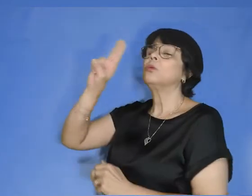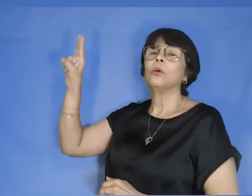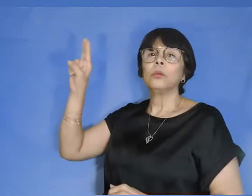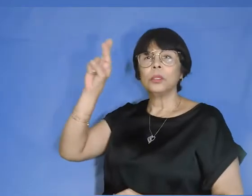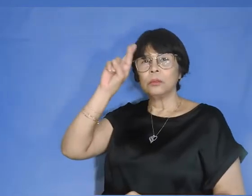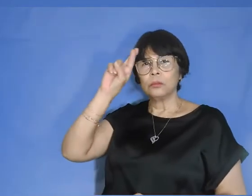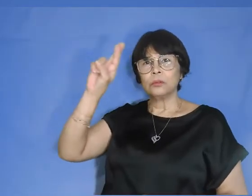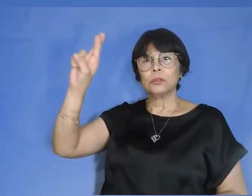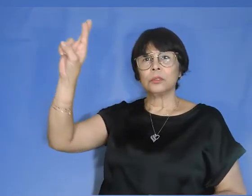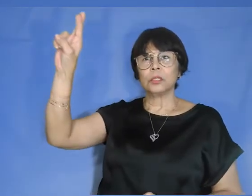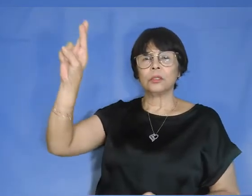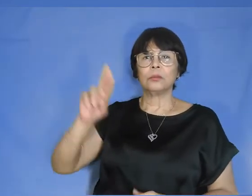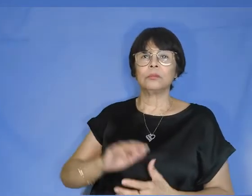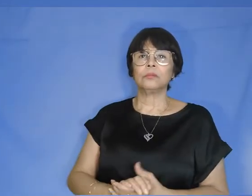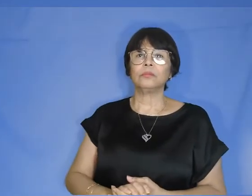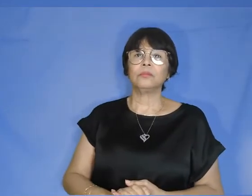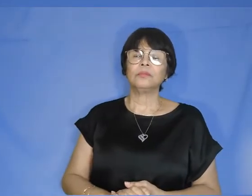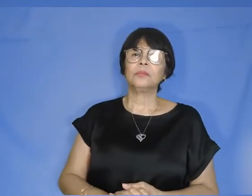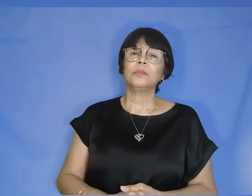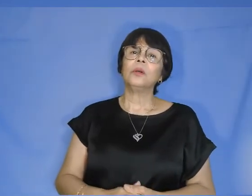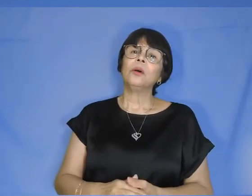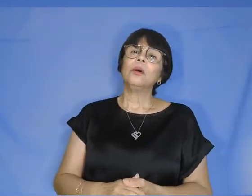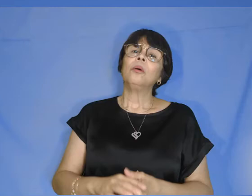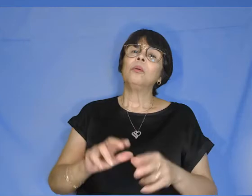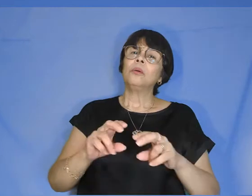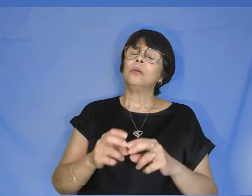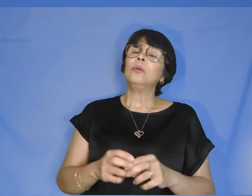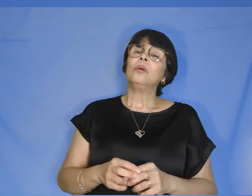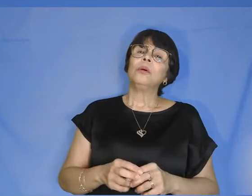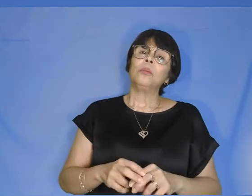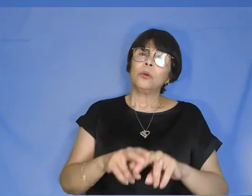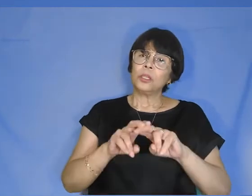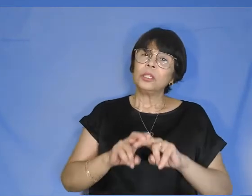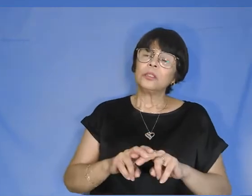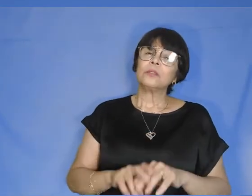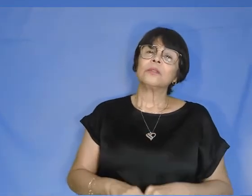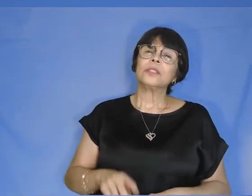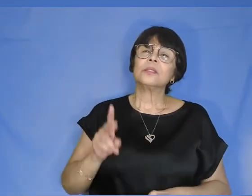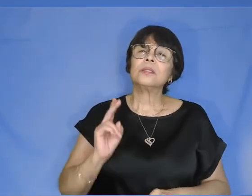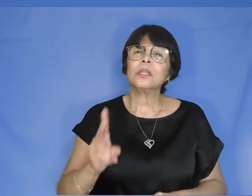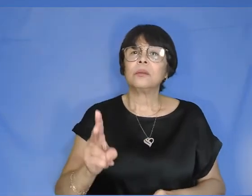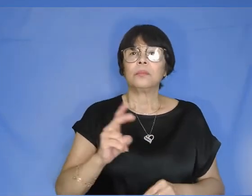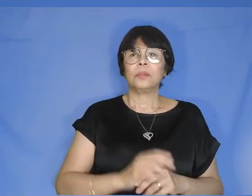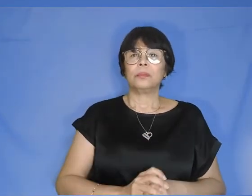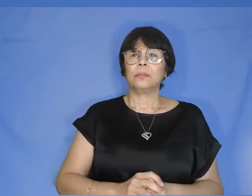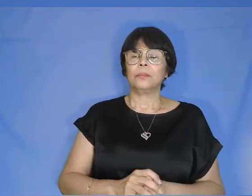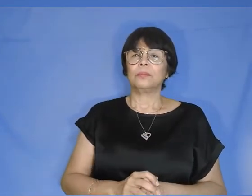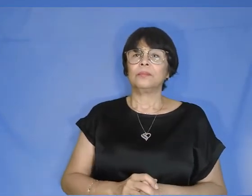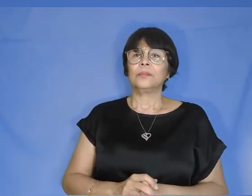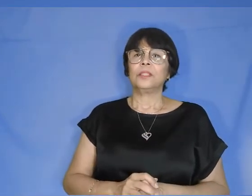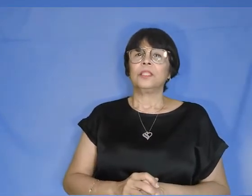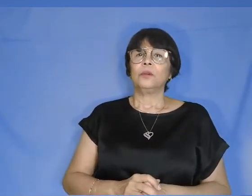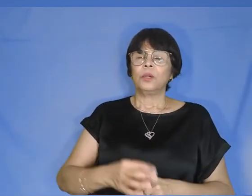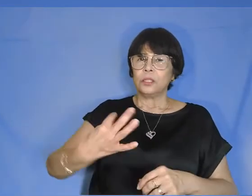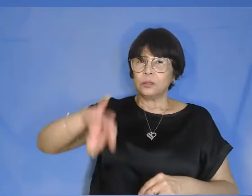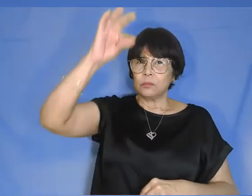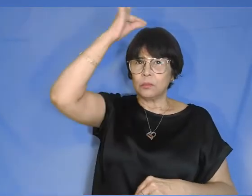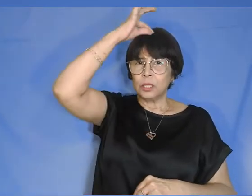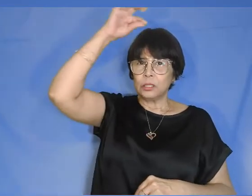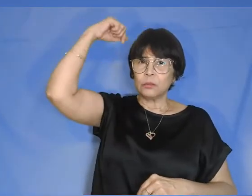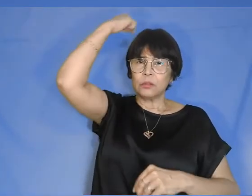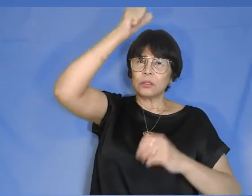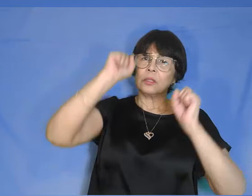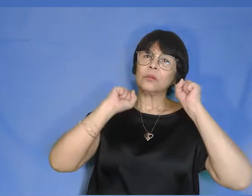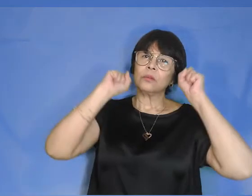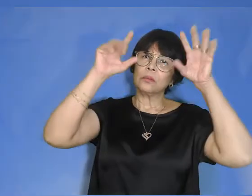maravilhosas para nós. Enchei-vos do Espírito Santo. Como? Falando entre vós com salmos. É na